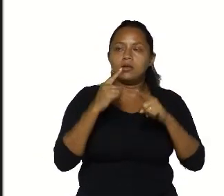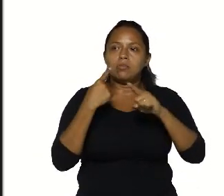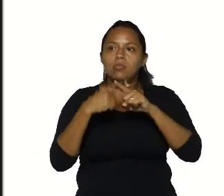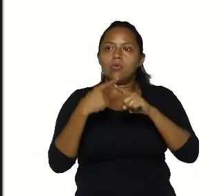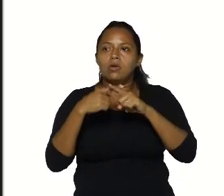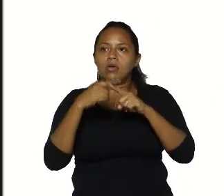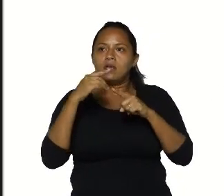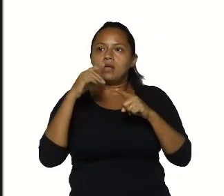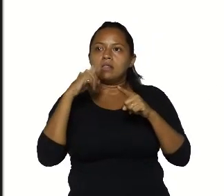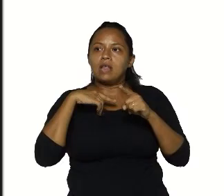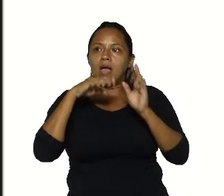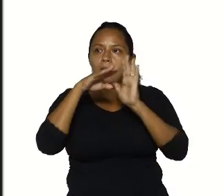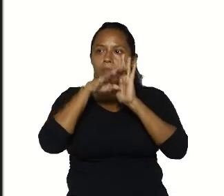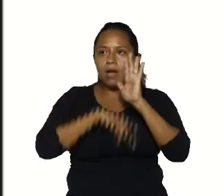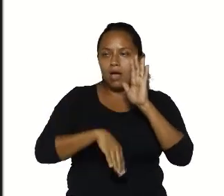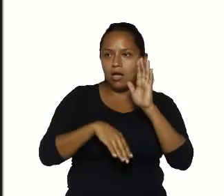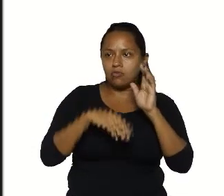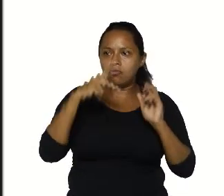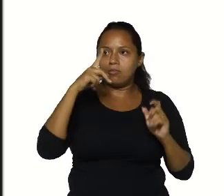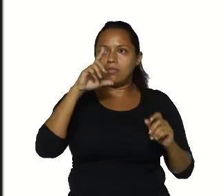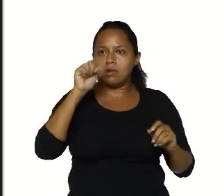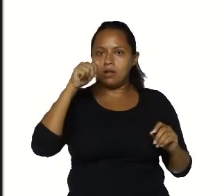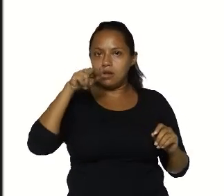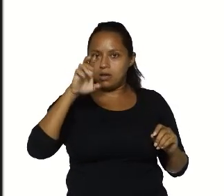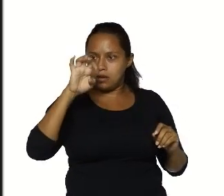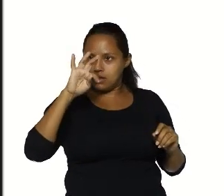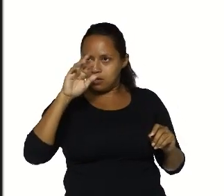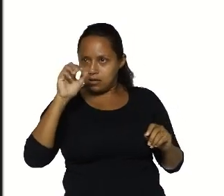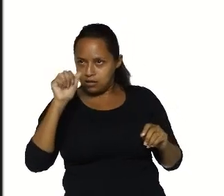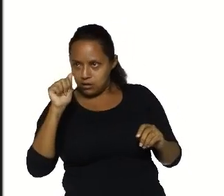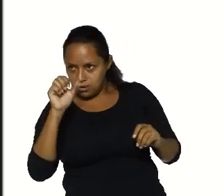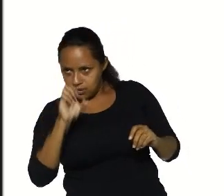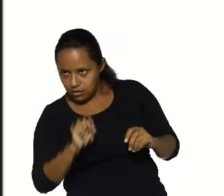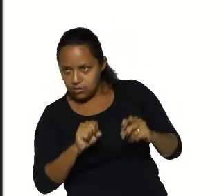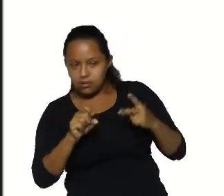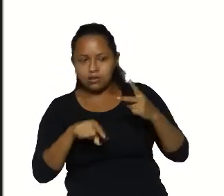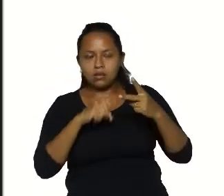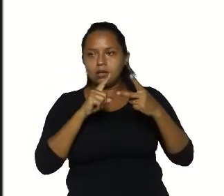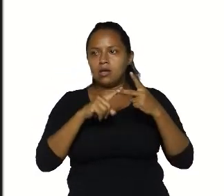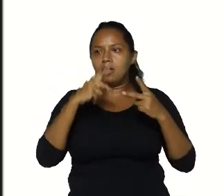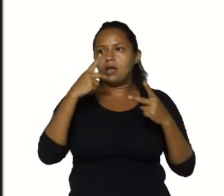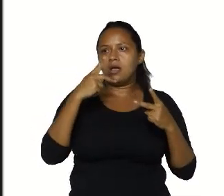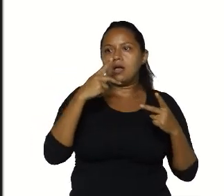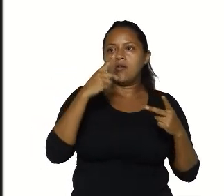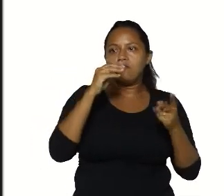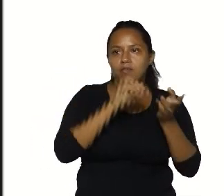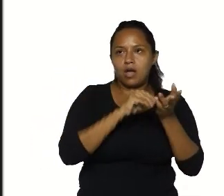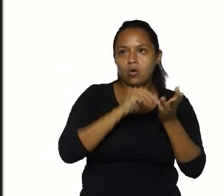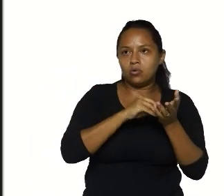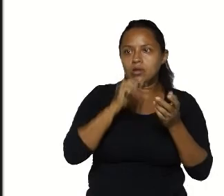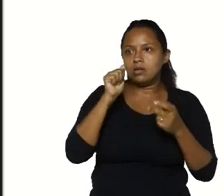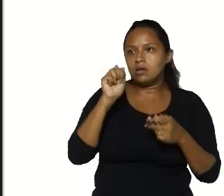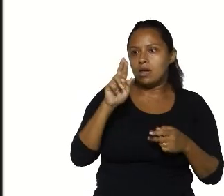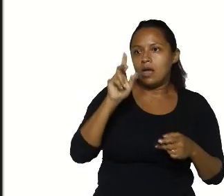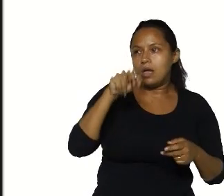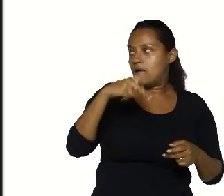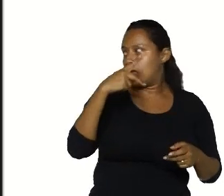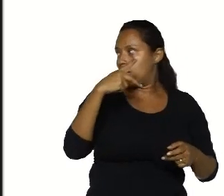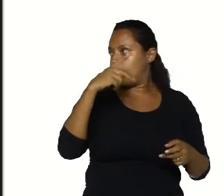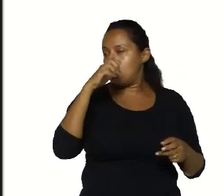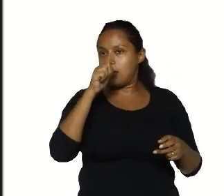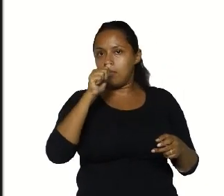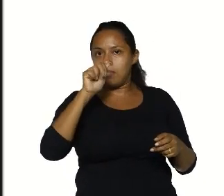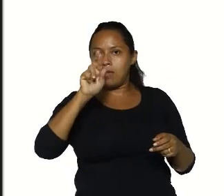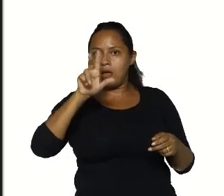plaquetas abaixo do normal, então ela vai ter dificuldade na coagulação do sangue. Falta de ar, no caso aqui Paula, que está